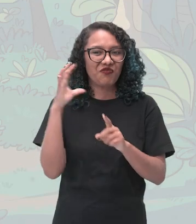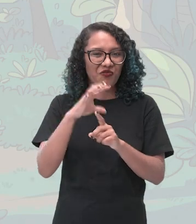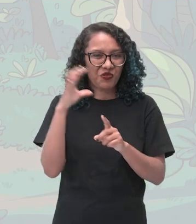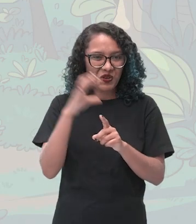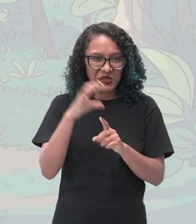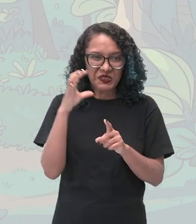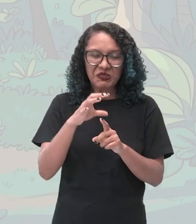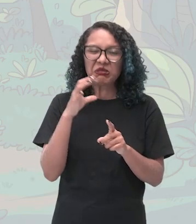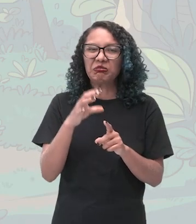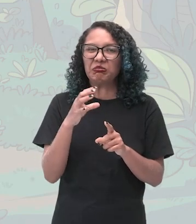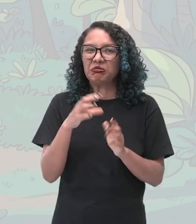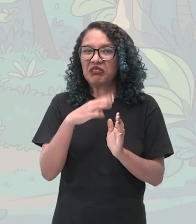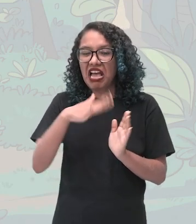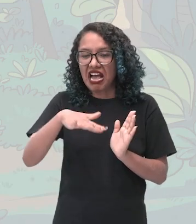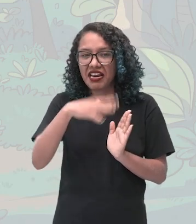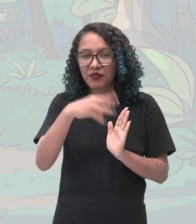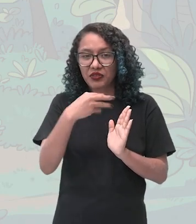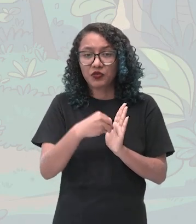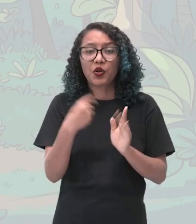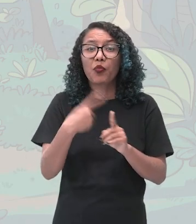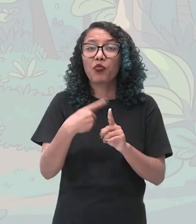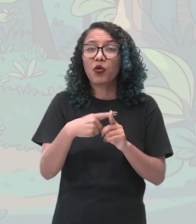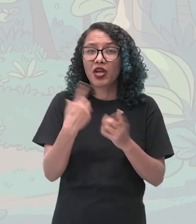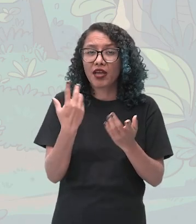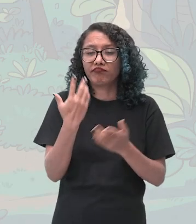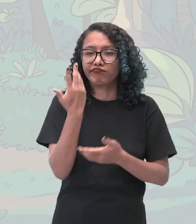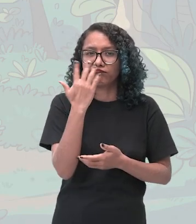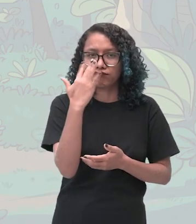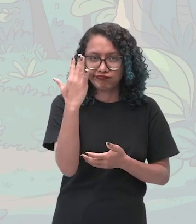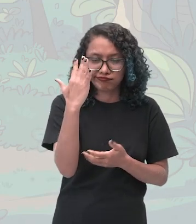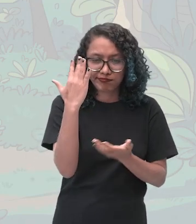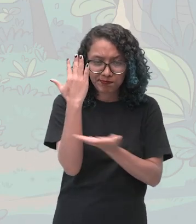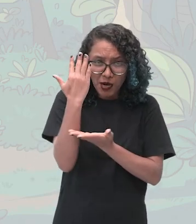o aumento do desmatamento,